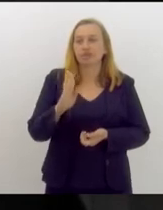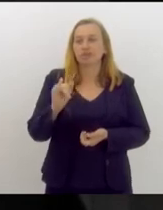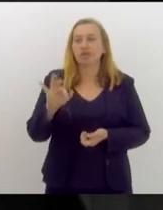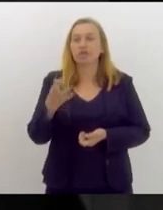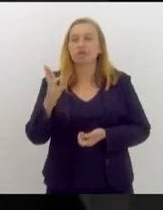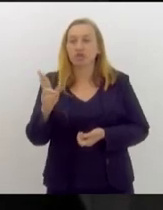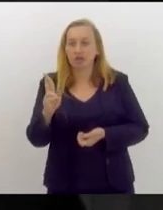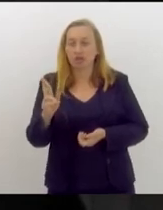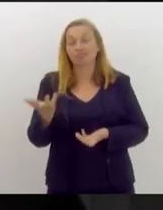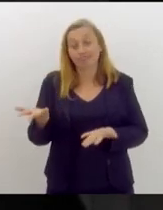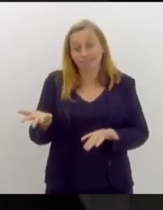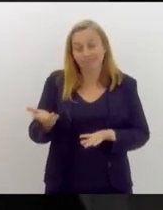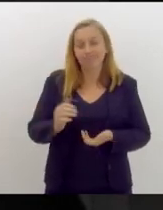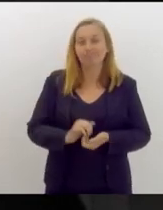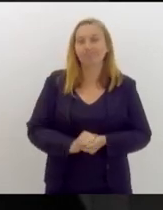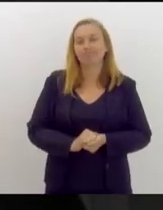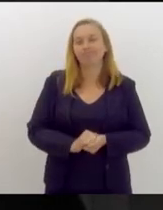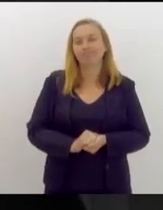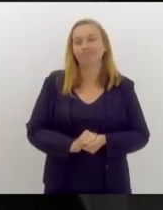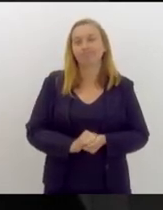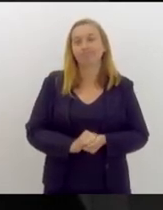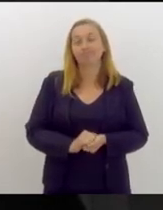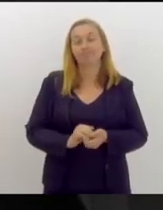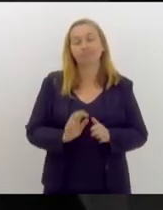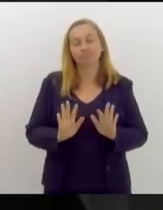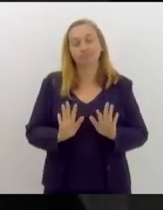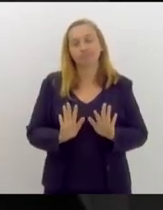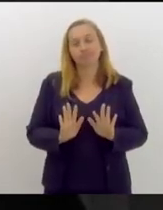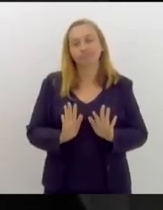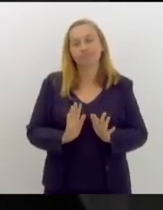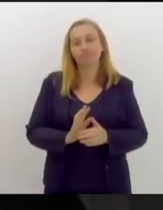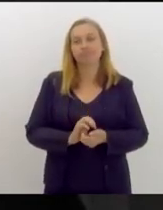reais olha